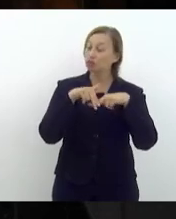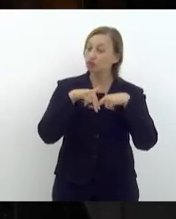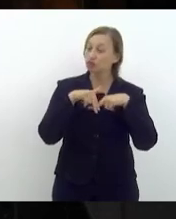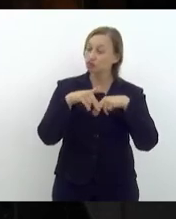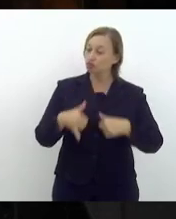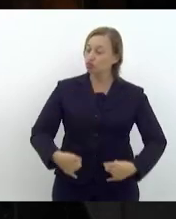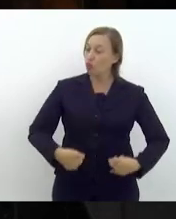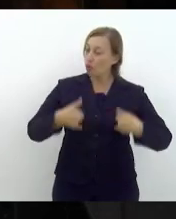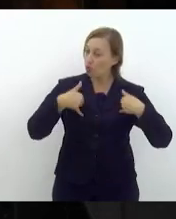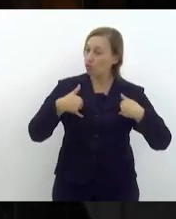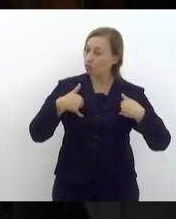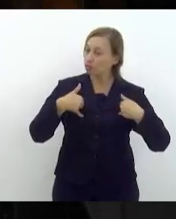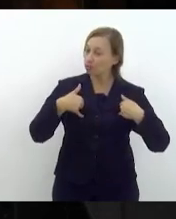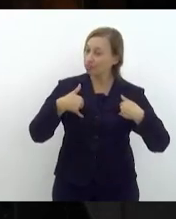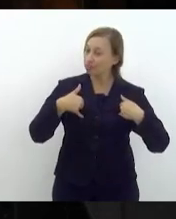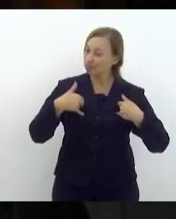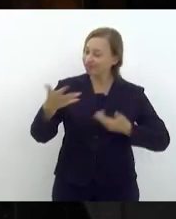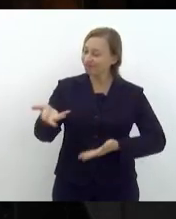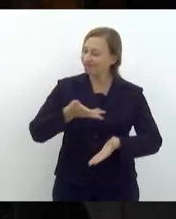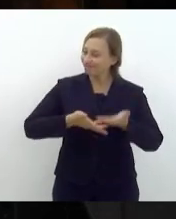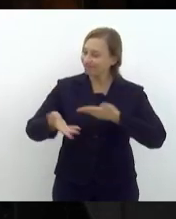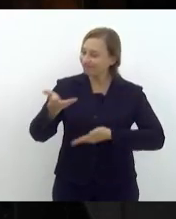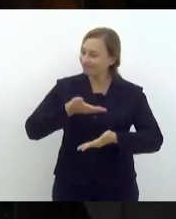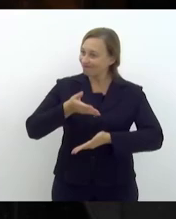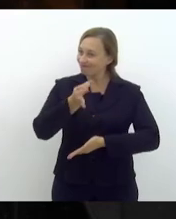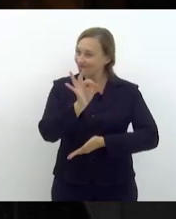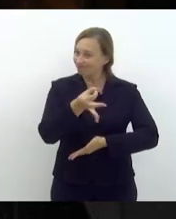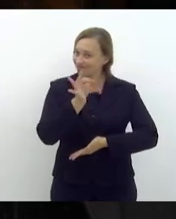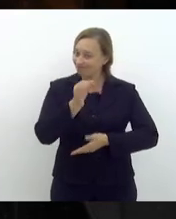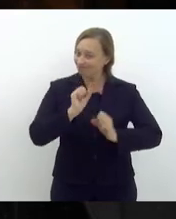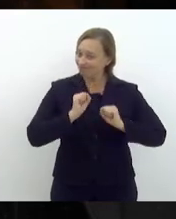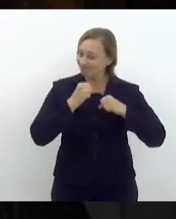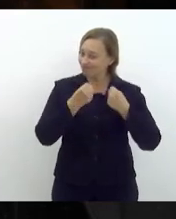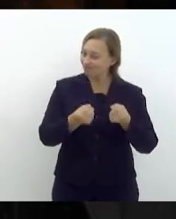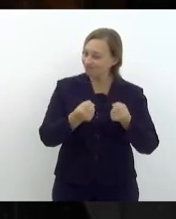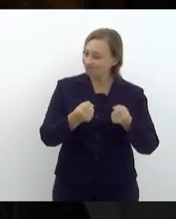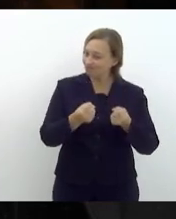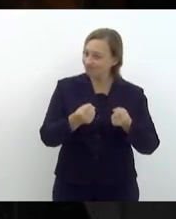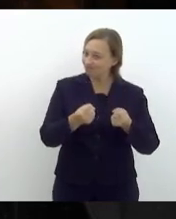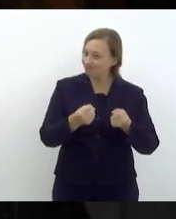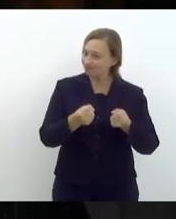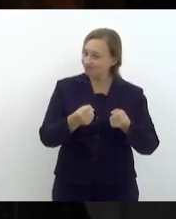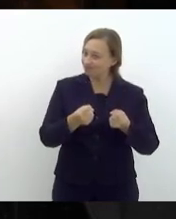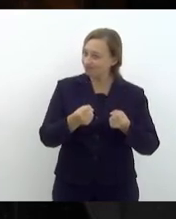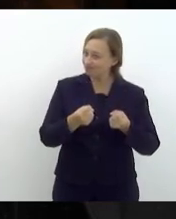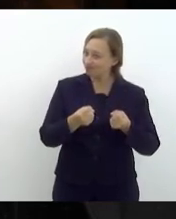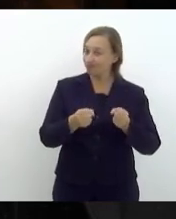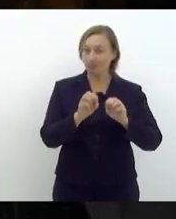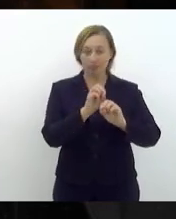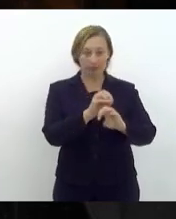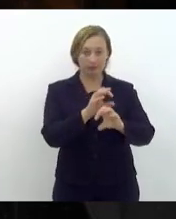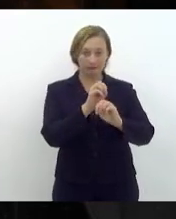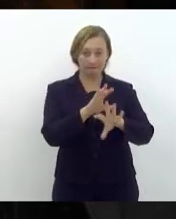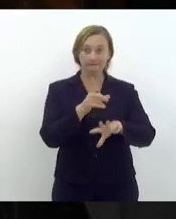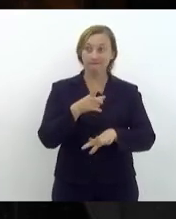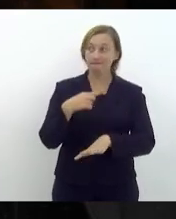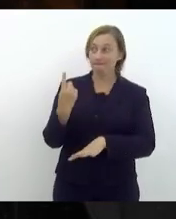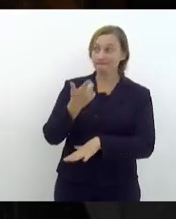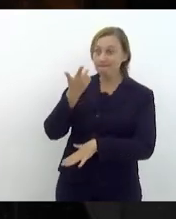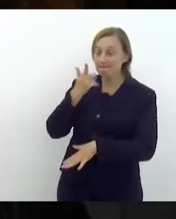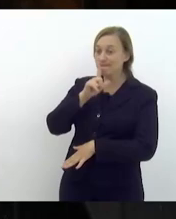muito orgulho motivo de muita parceria justamente por defender que é através da educação que a gente consegue